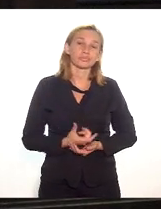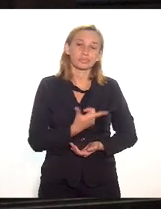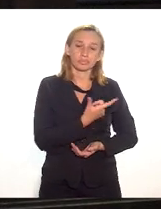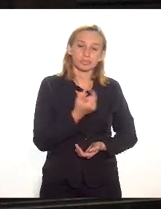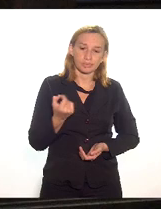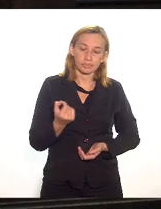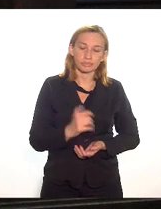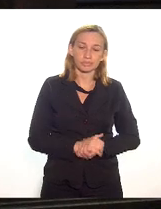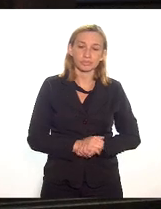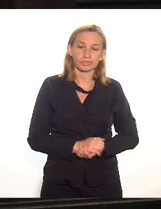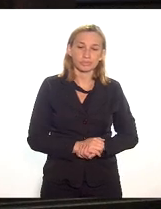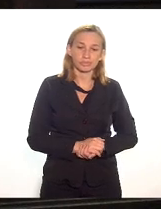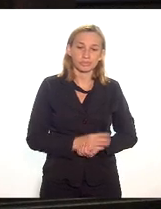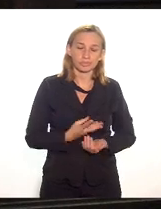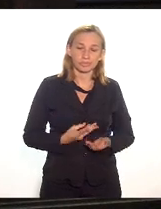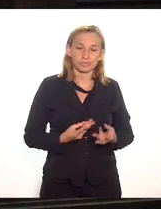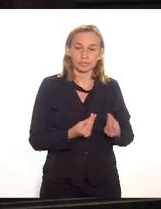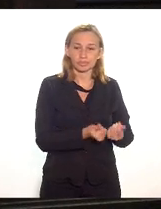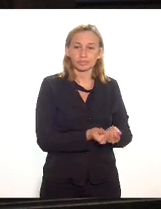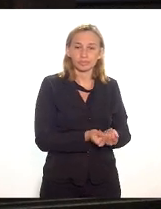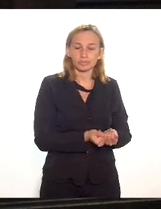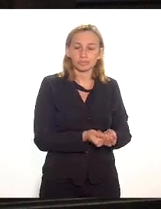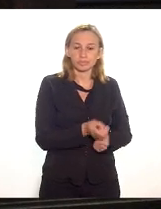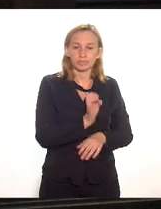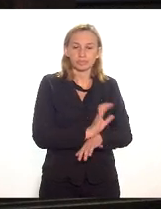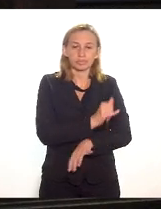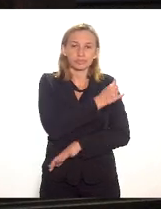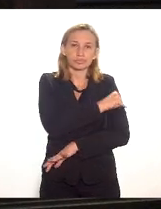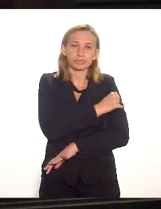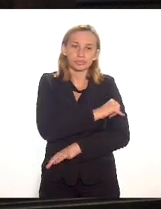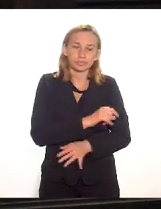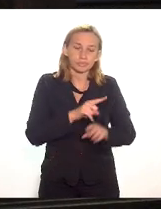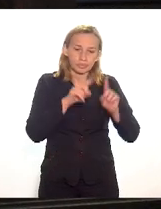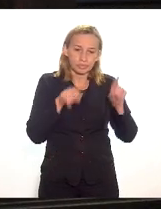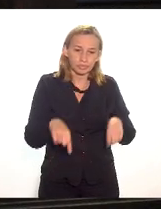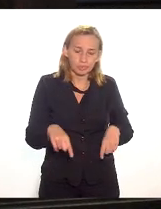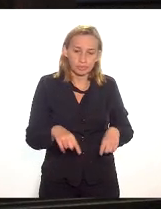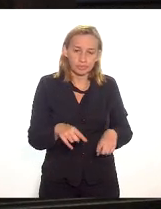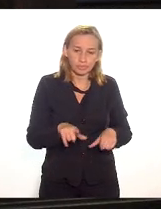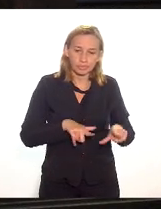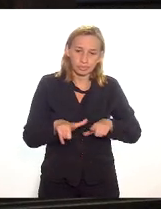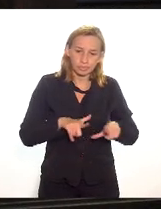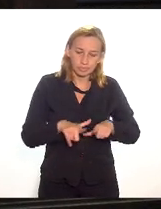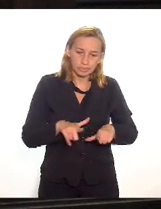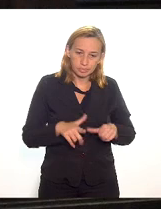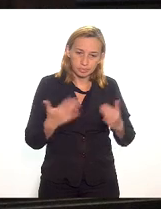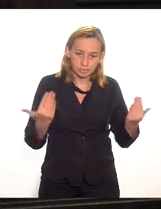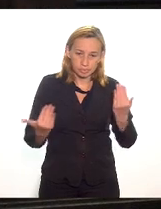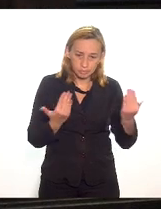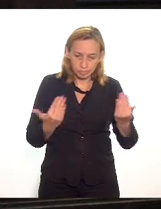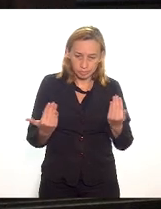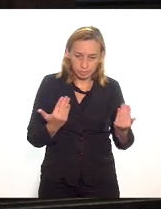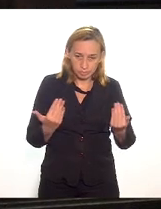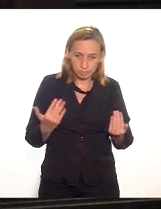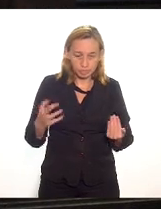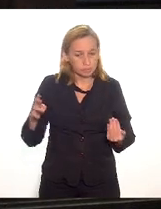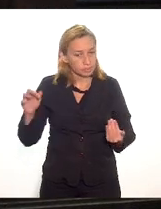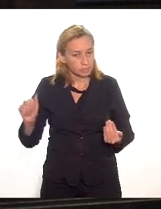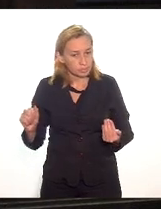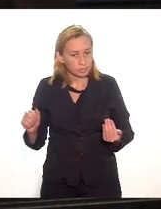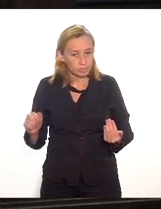Em 2020, as despesas com ativos no Rio de Janeiro, com servidores ativos, comparado com a receita corrente,